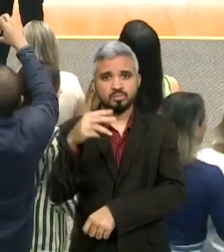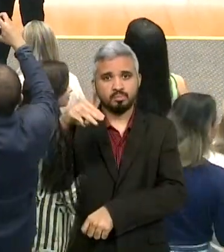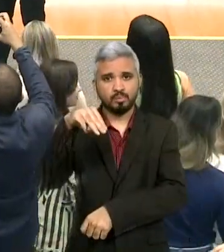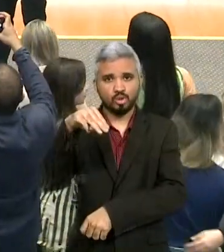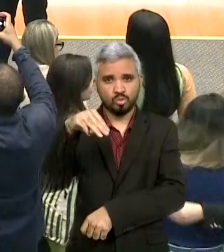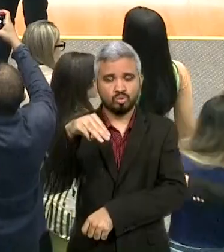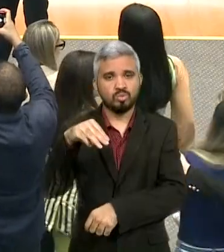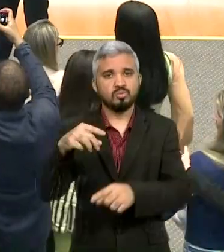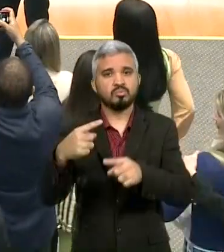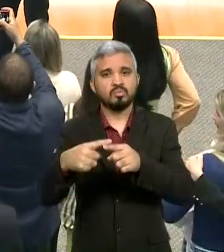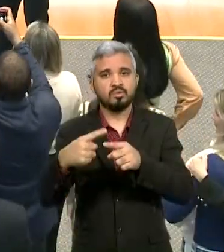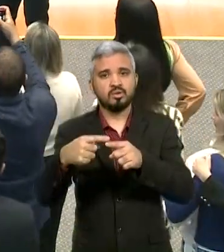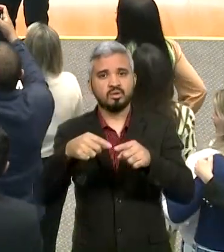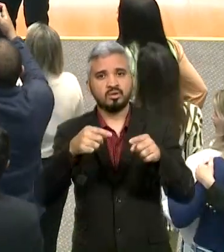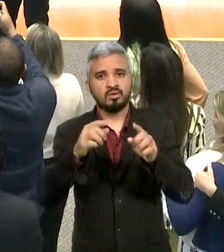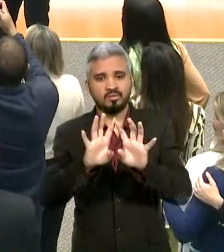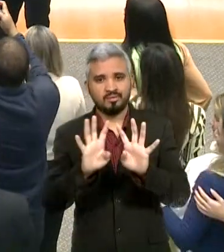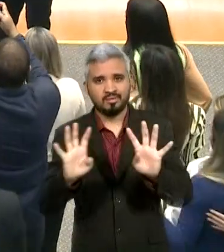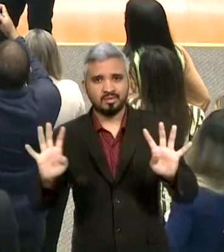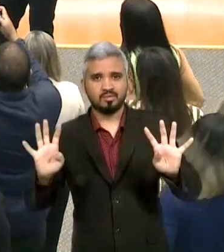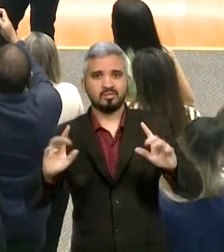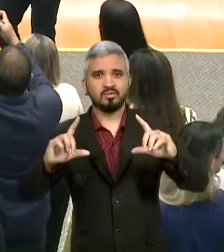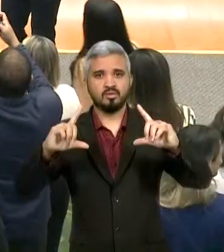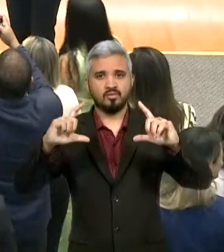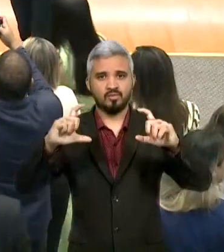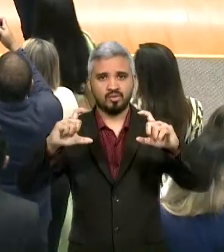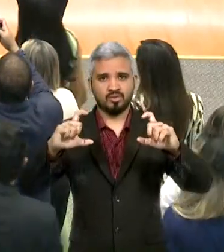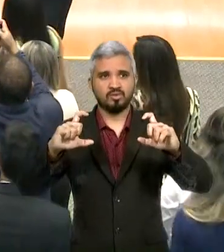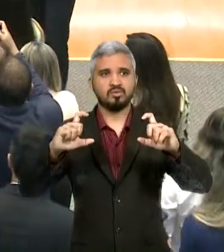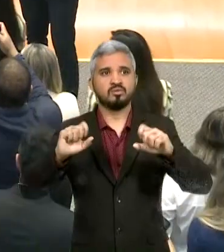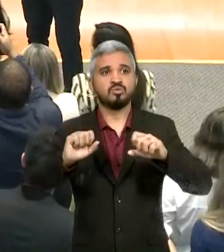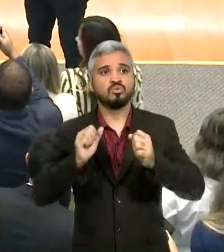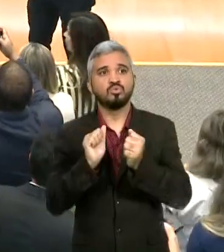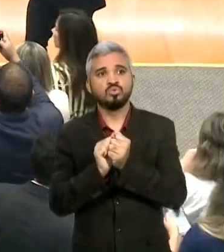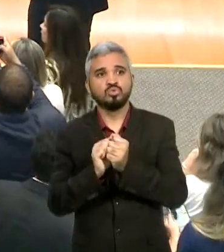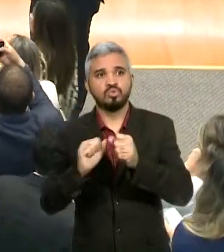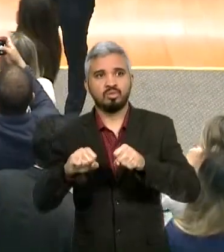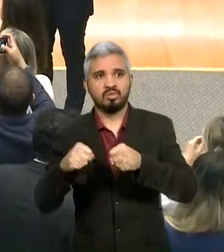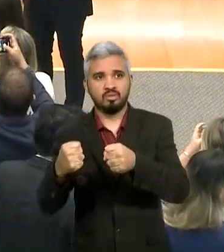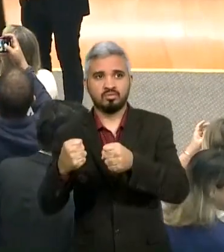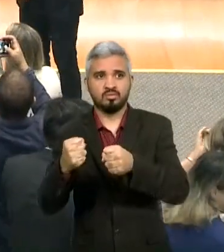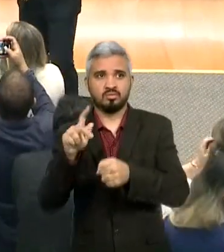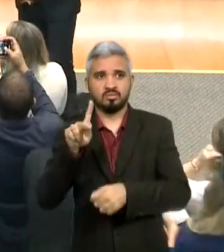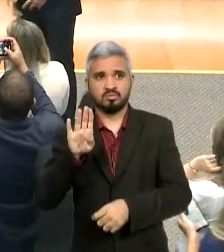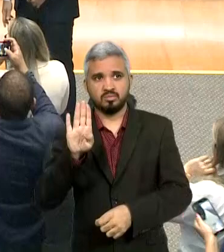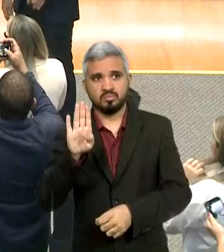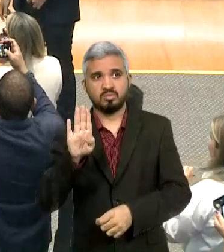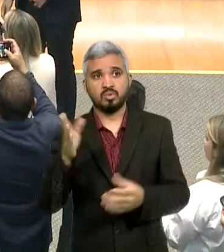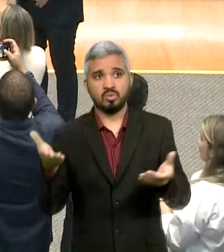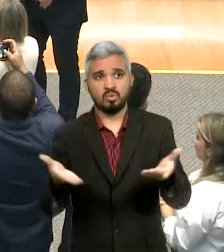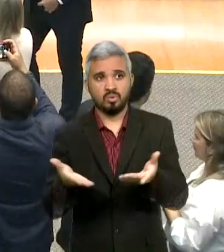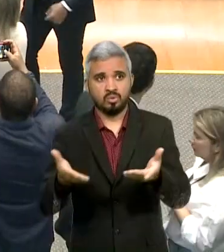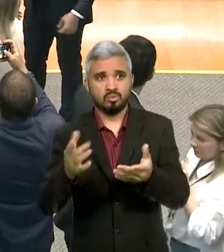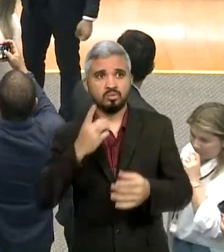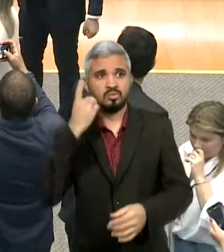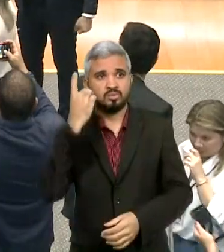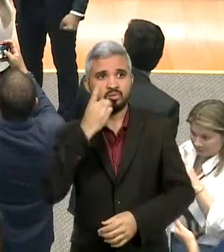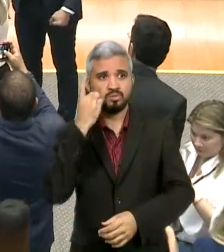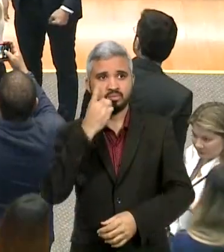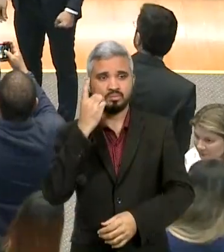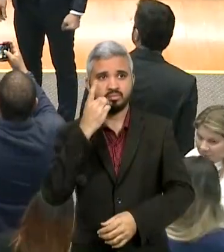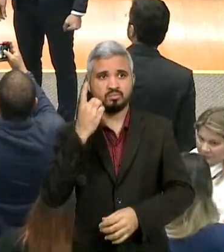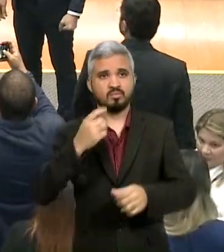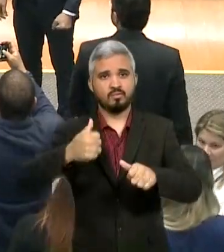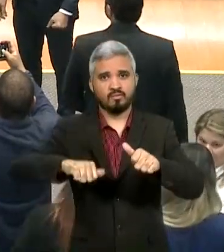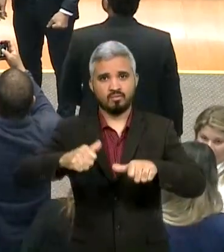para se confraternizar com os defensores públicos aqui do Estado, porque hoje os deputados trouxeram para a pauta da ordem do dia a